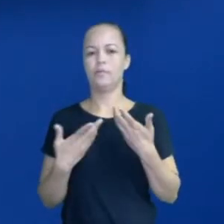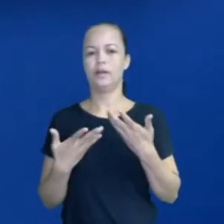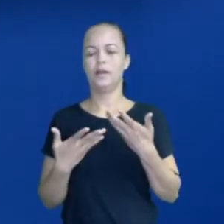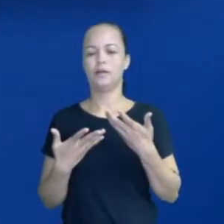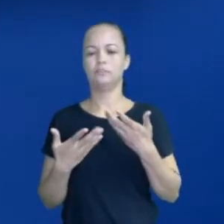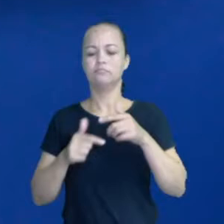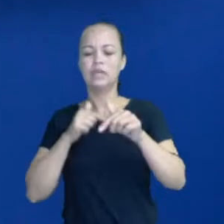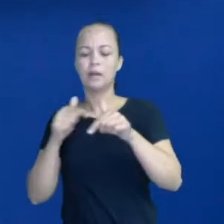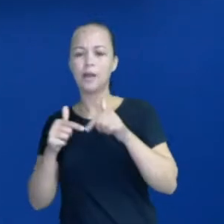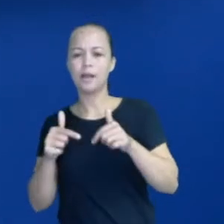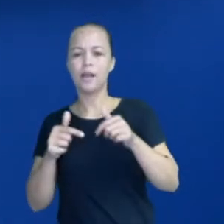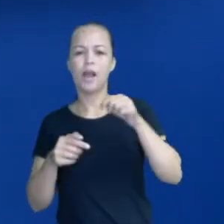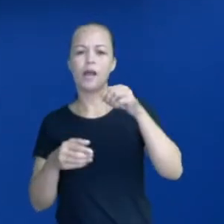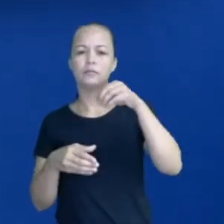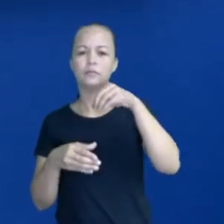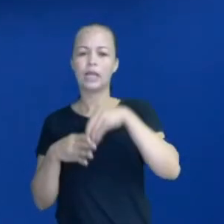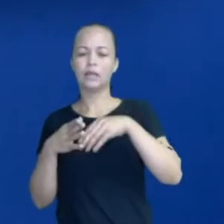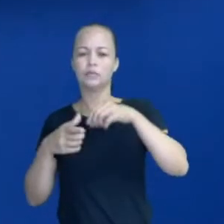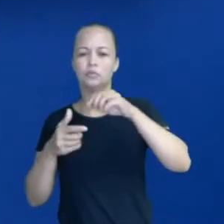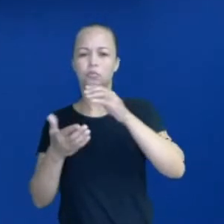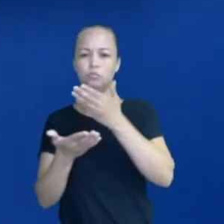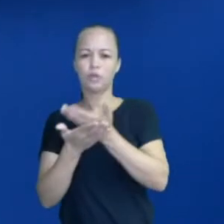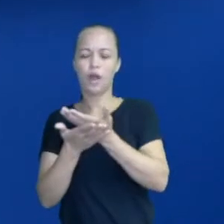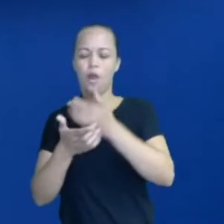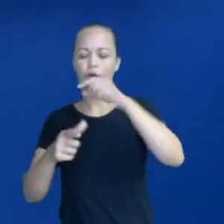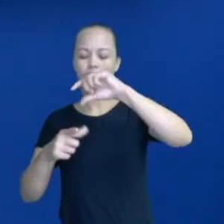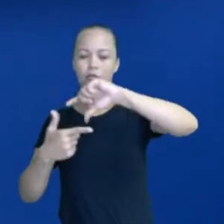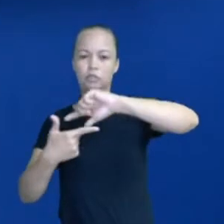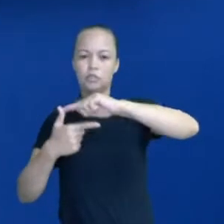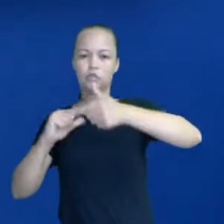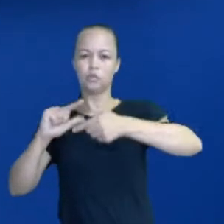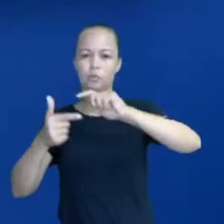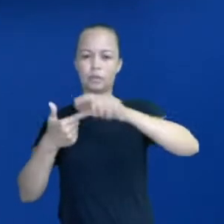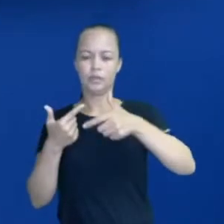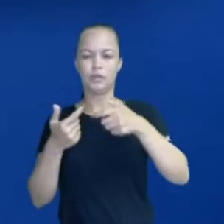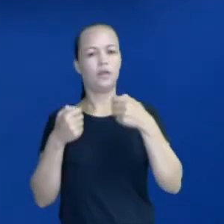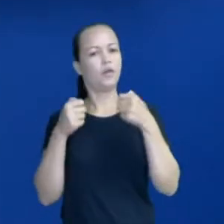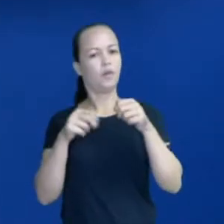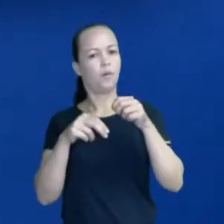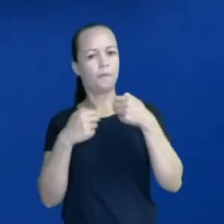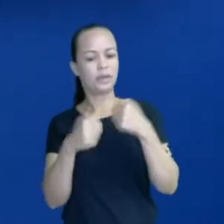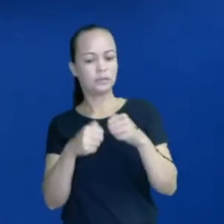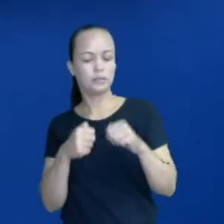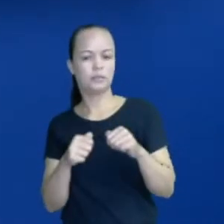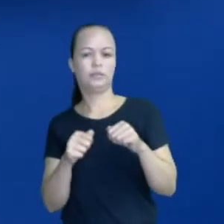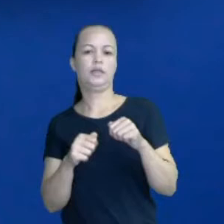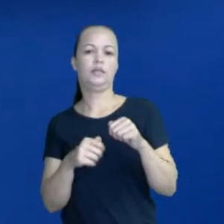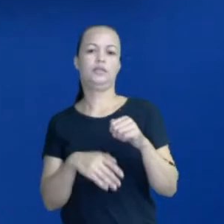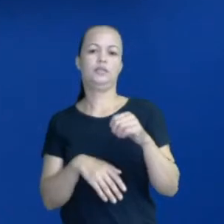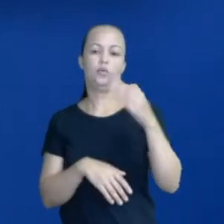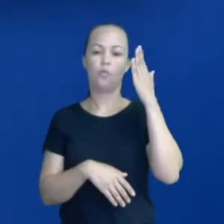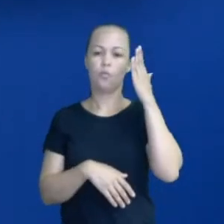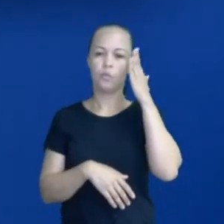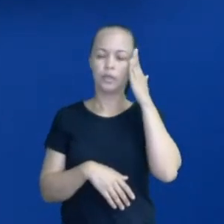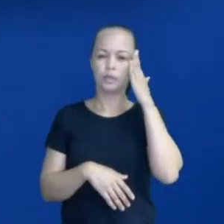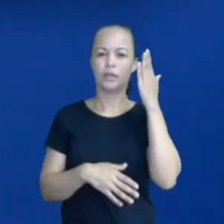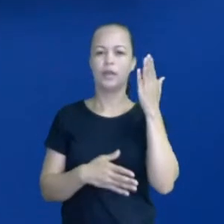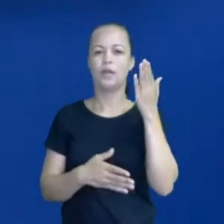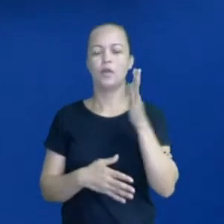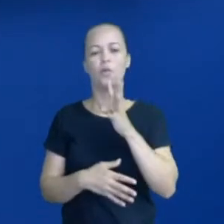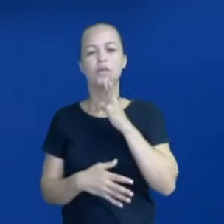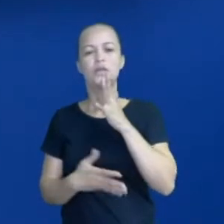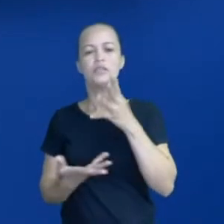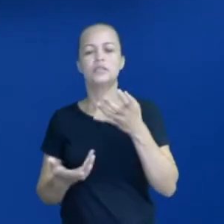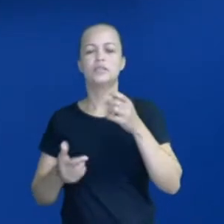da geometria, eu preciso conhecer, né, as operações básicas. Eu preciso saber fazer uma adição, eu preciso saber fazer